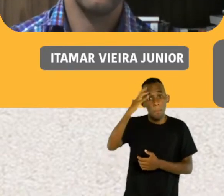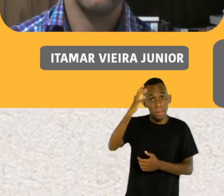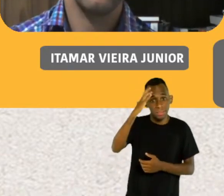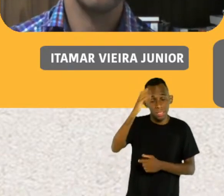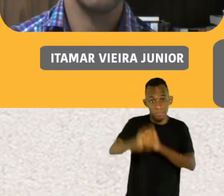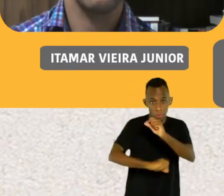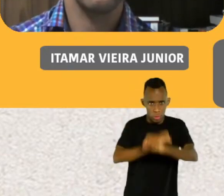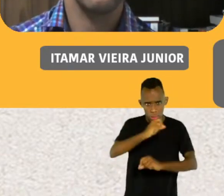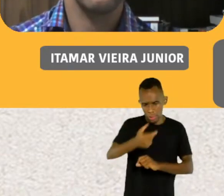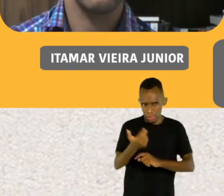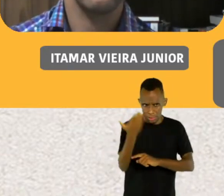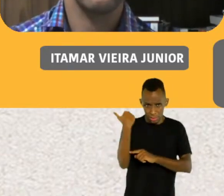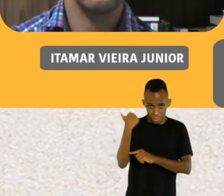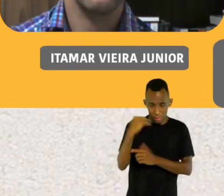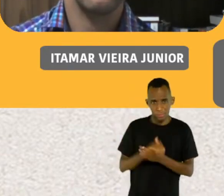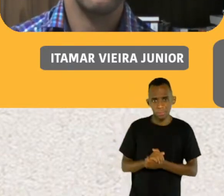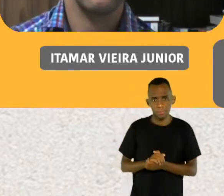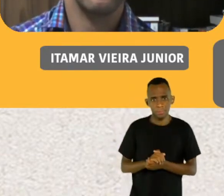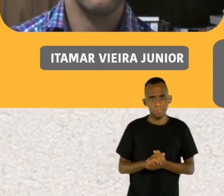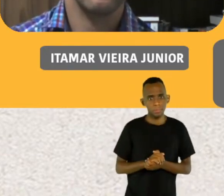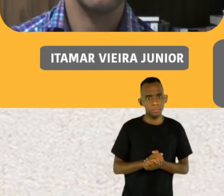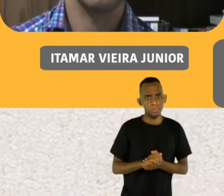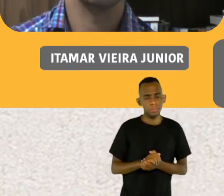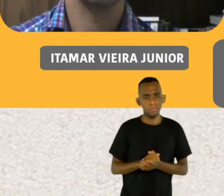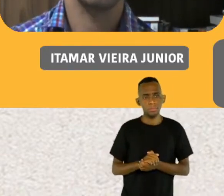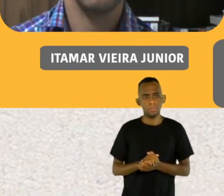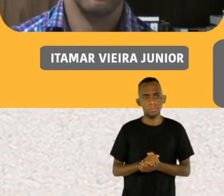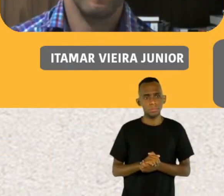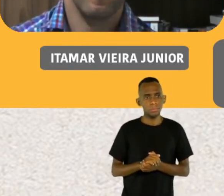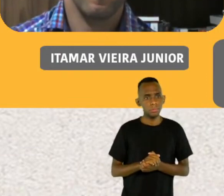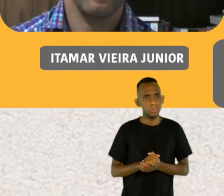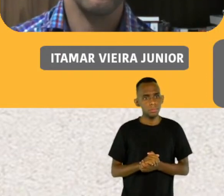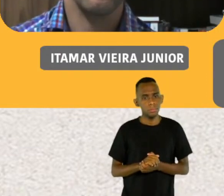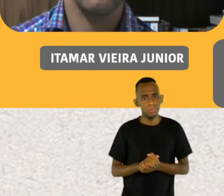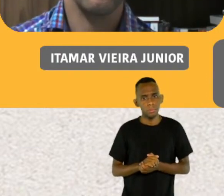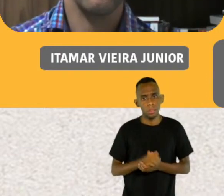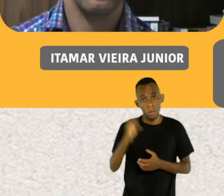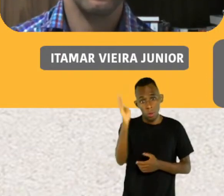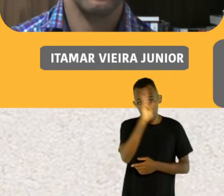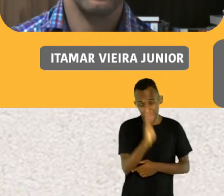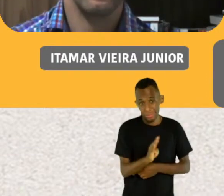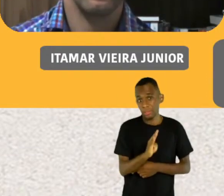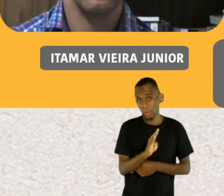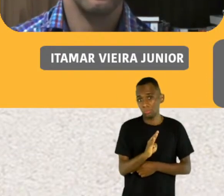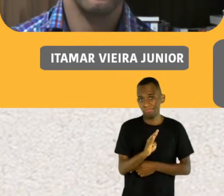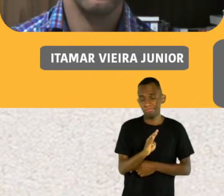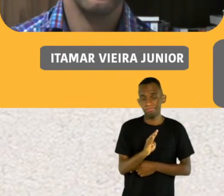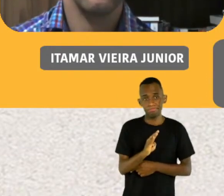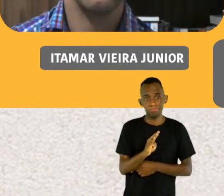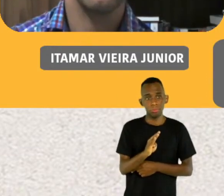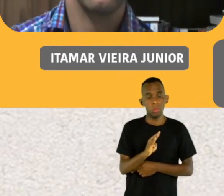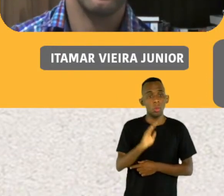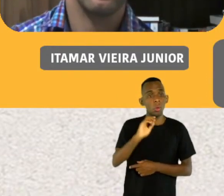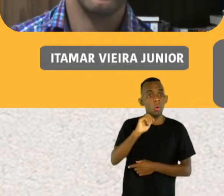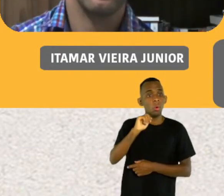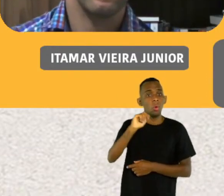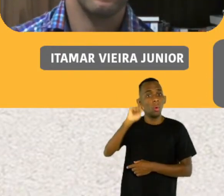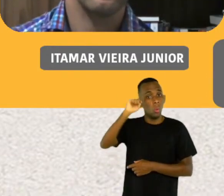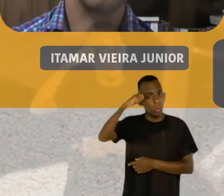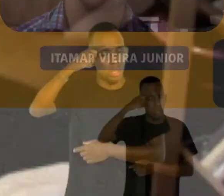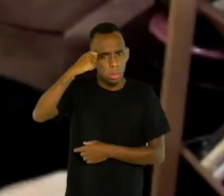seguinte: qual era o Brasil? O Brasil era assim: o negro estudava em escola